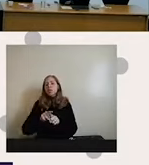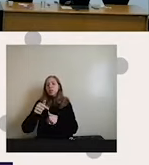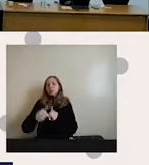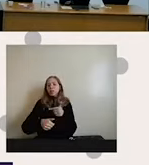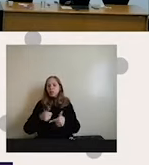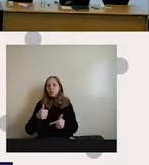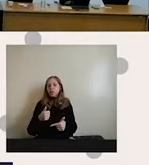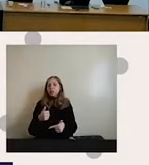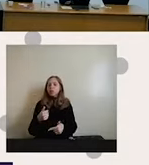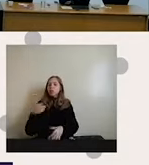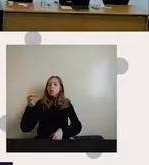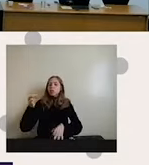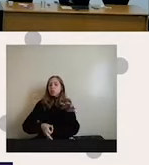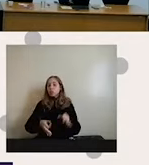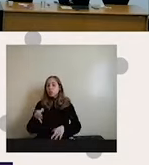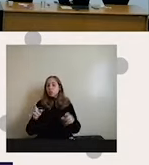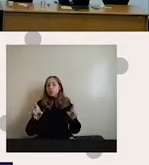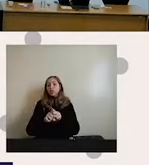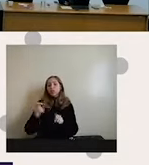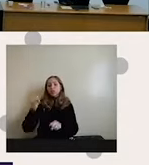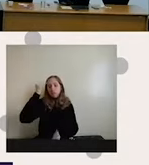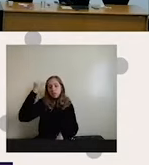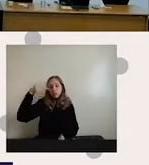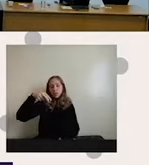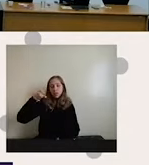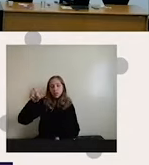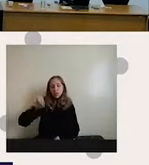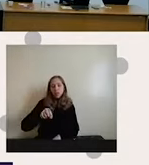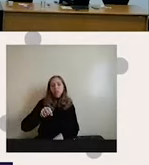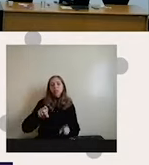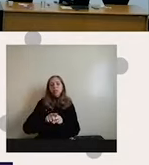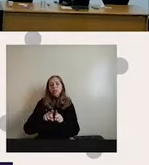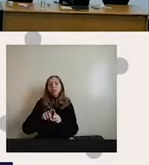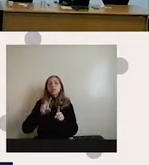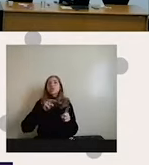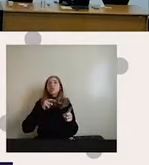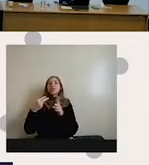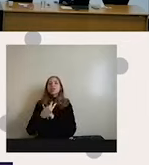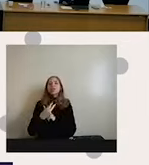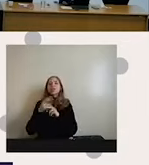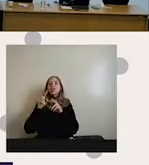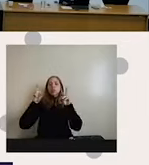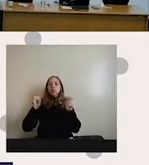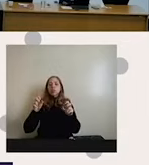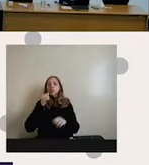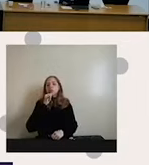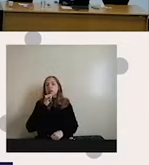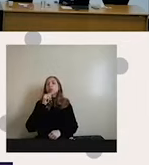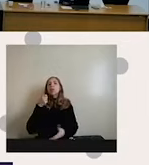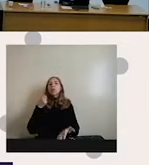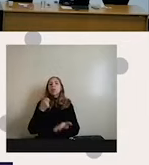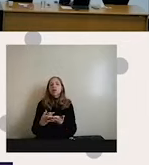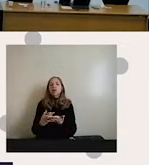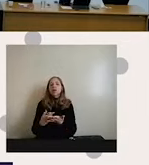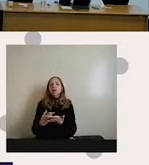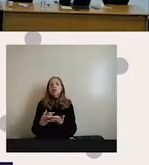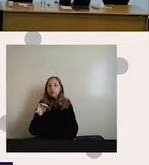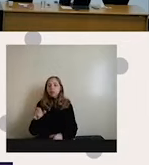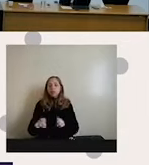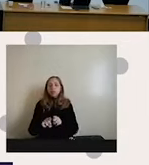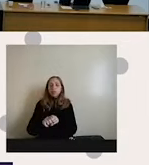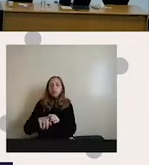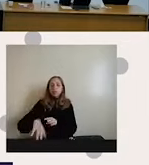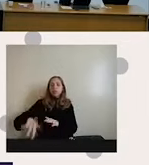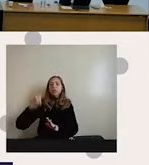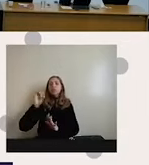presumido, a partir dessa figura jurídica, por exemplo, do poluidor-pagador, né, que é adquirido do direito ambiental, que